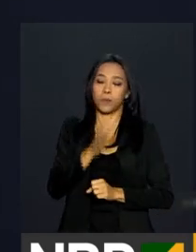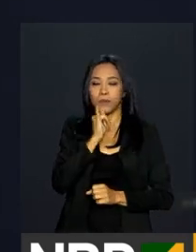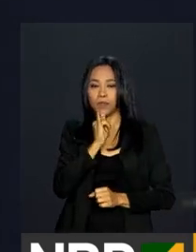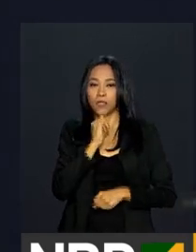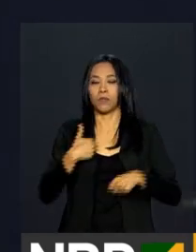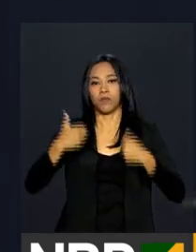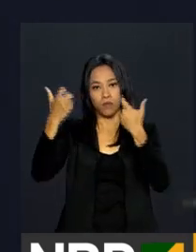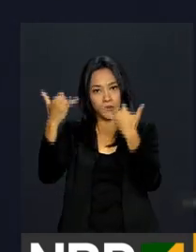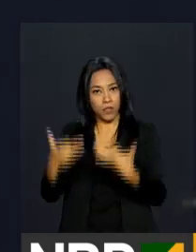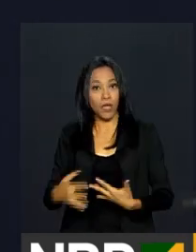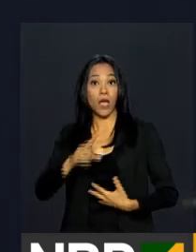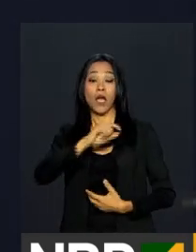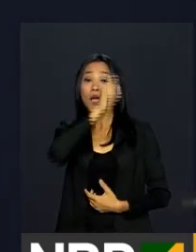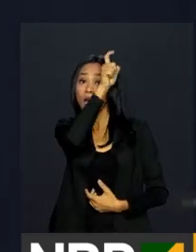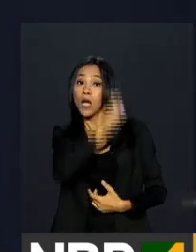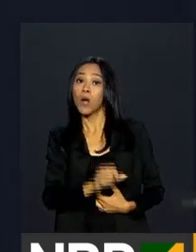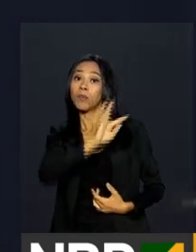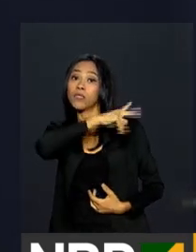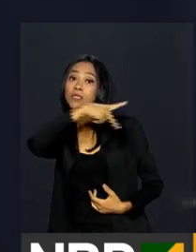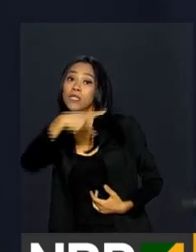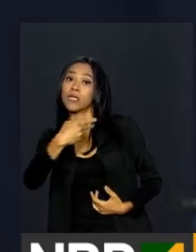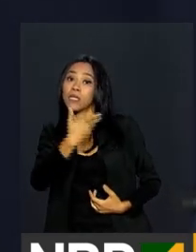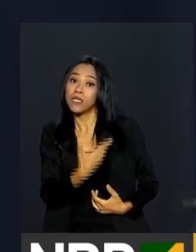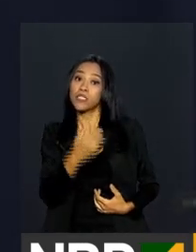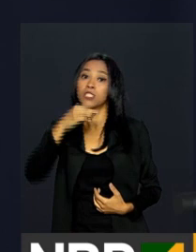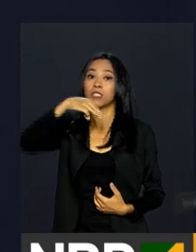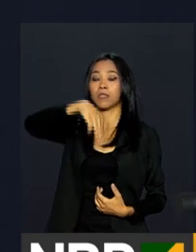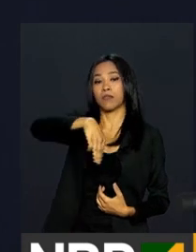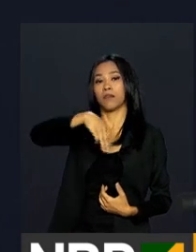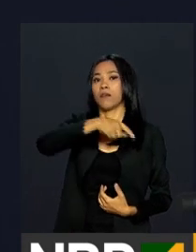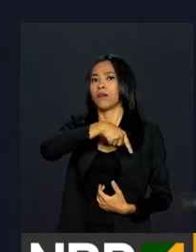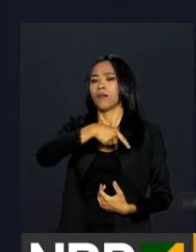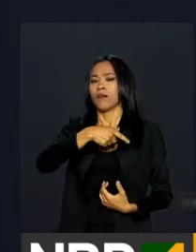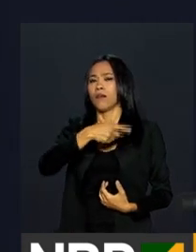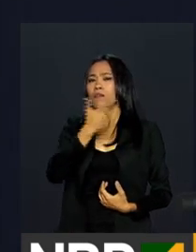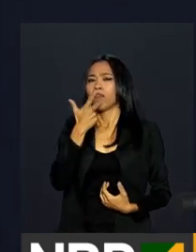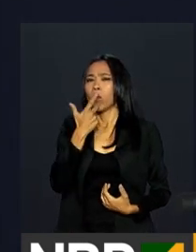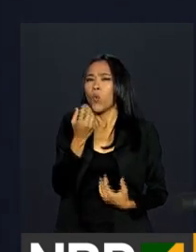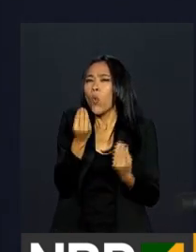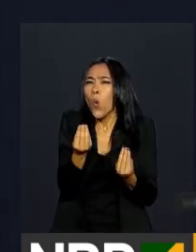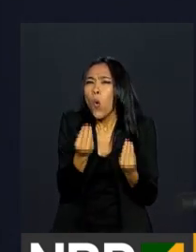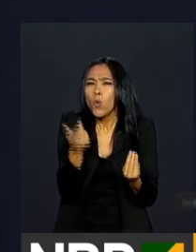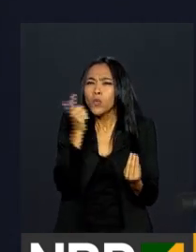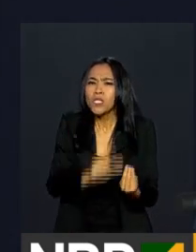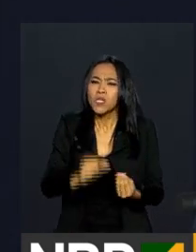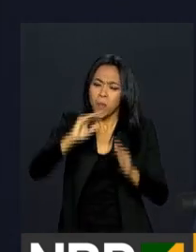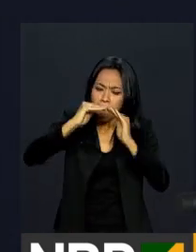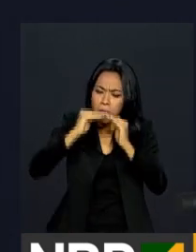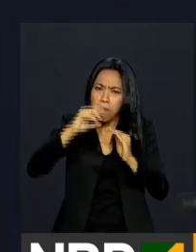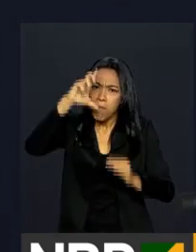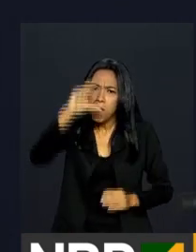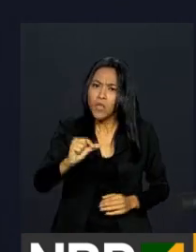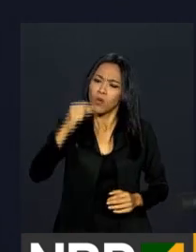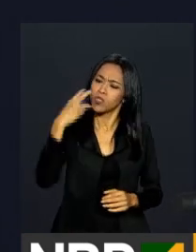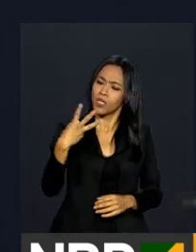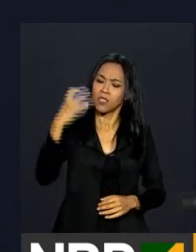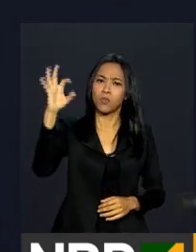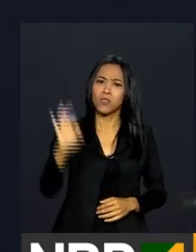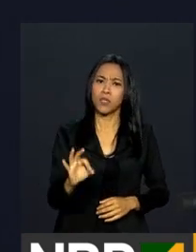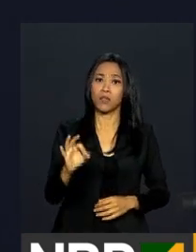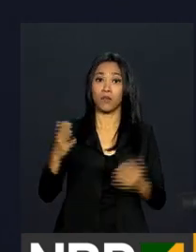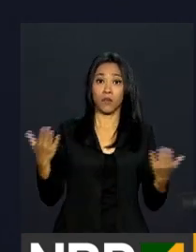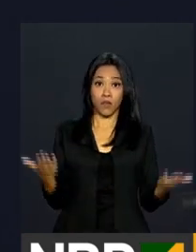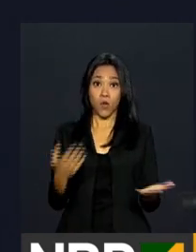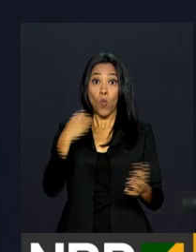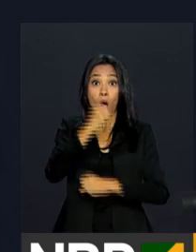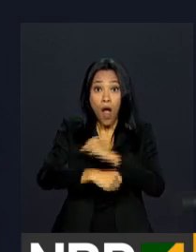nosso presidente Macri, que me disse: ô Temer, como é que você conseguiu uma inflação de menos de 3%? Nós temos uma inflação de 25% ao